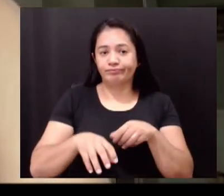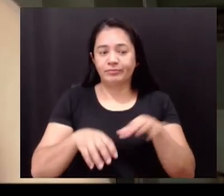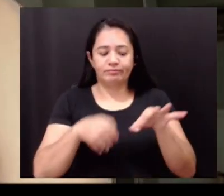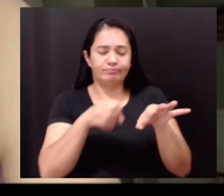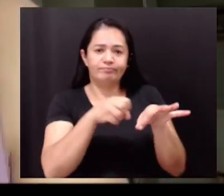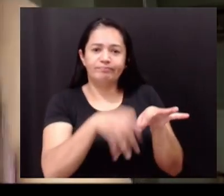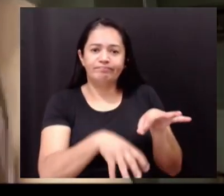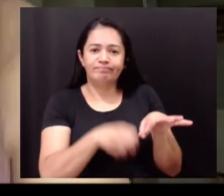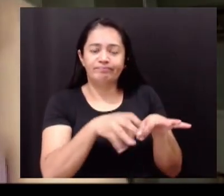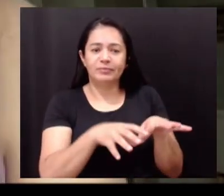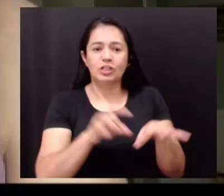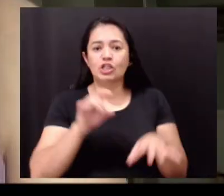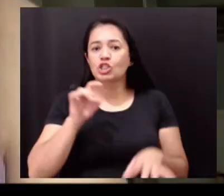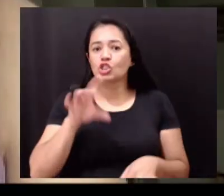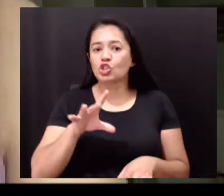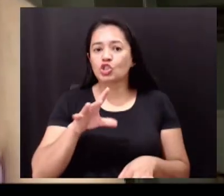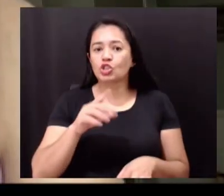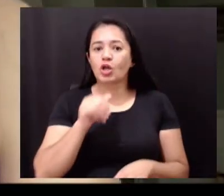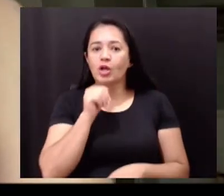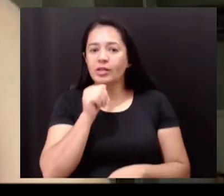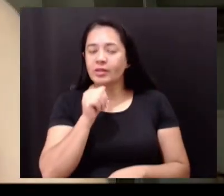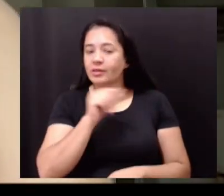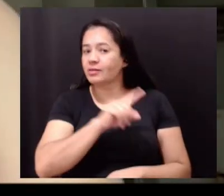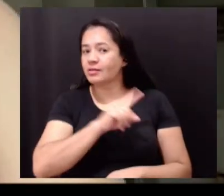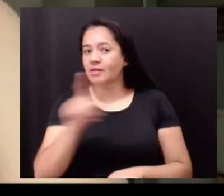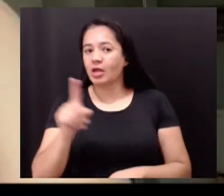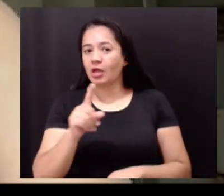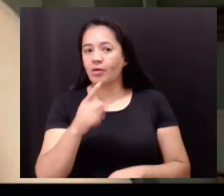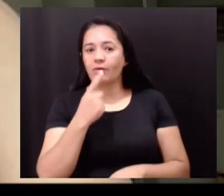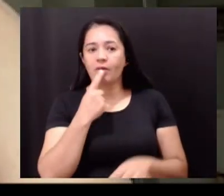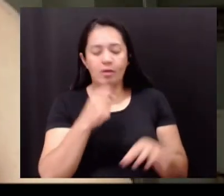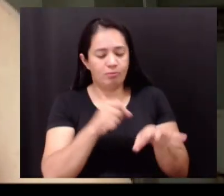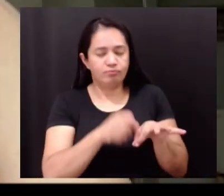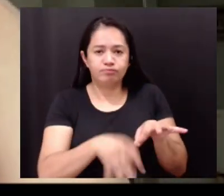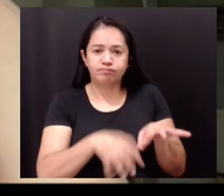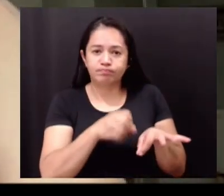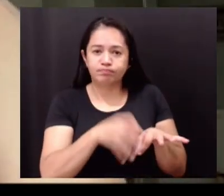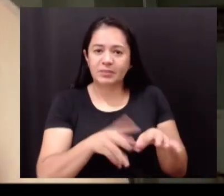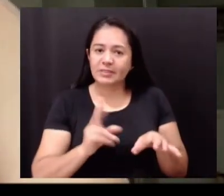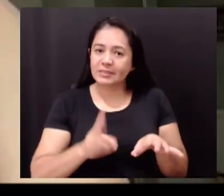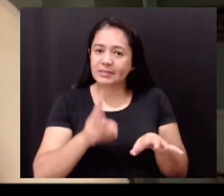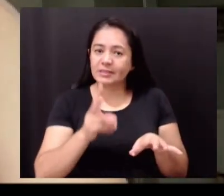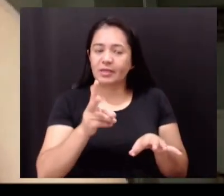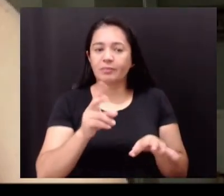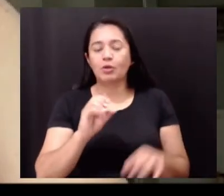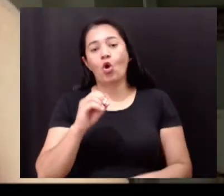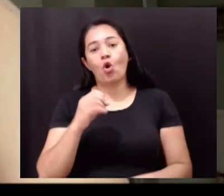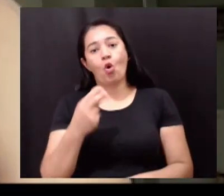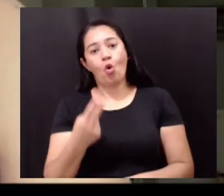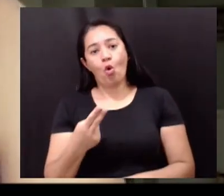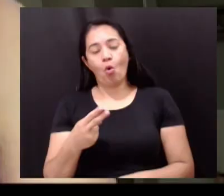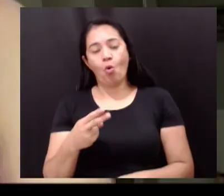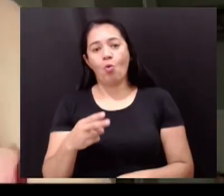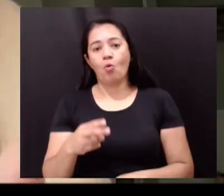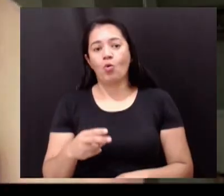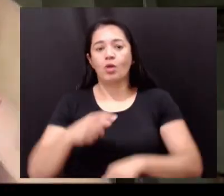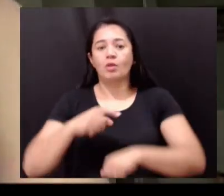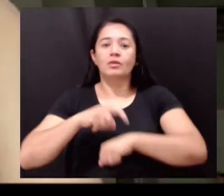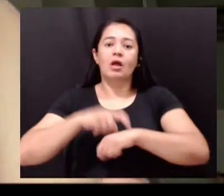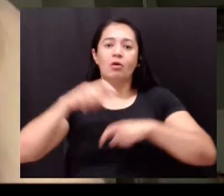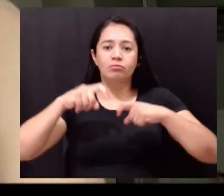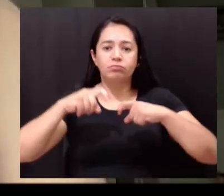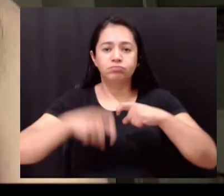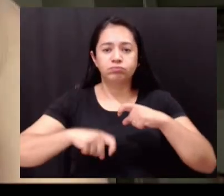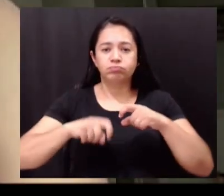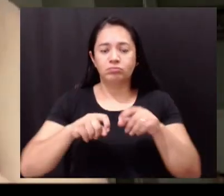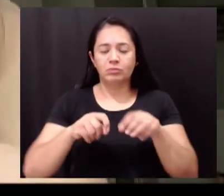na menstruação, é um sangramento persistente, ou até mesmo um sangramento durante a relação sexual, ou um corrimento